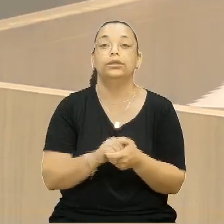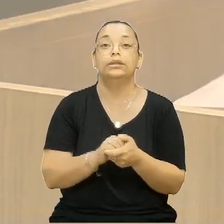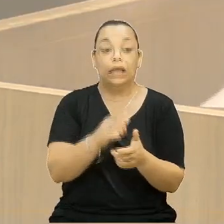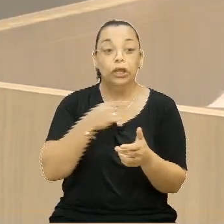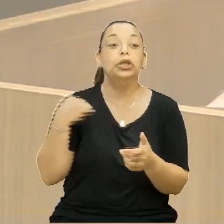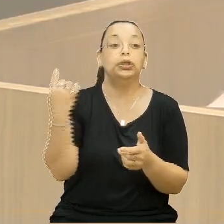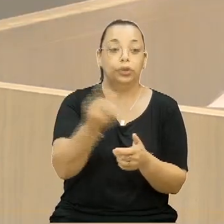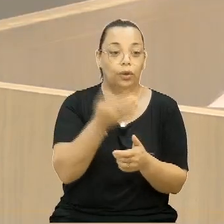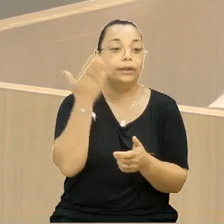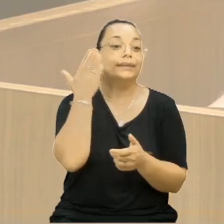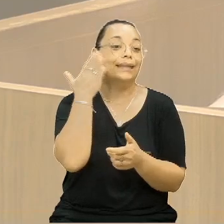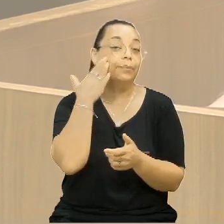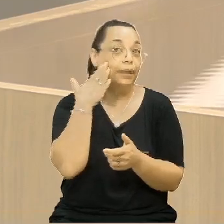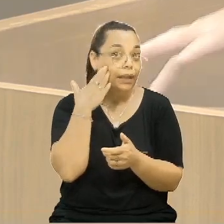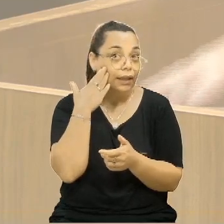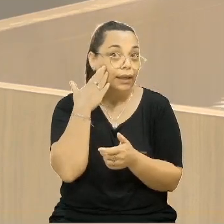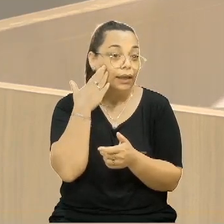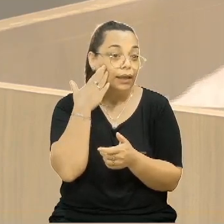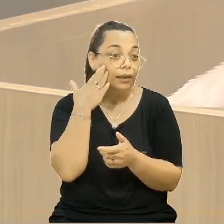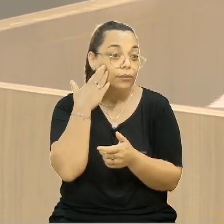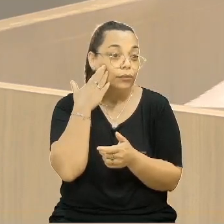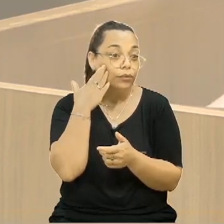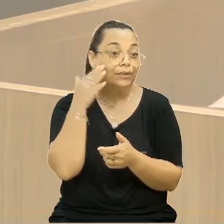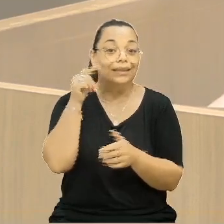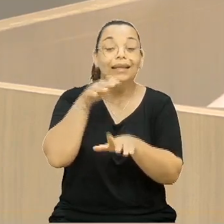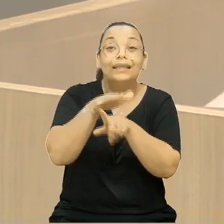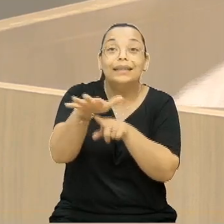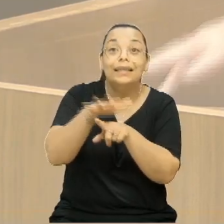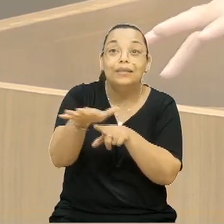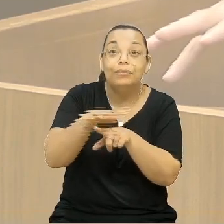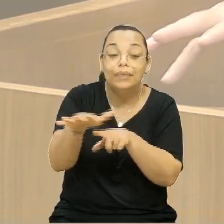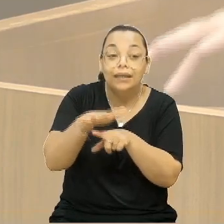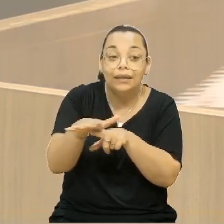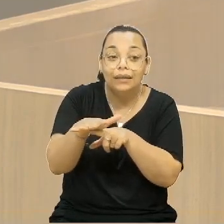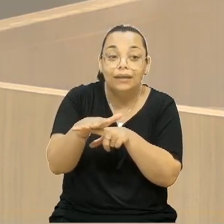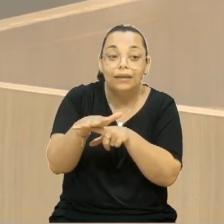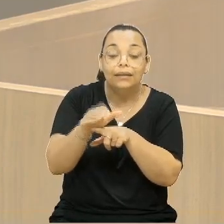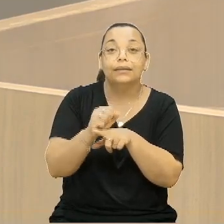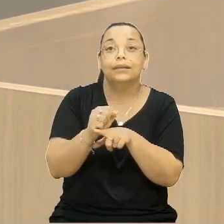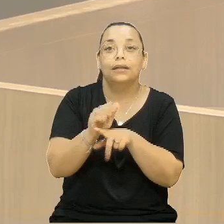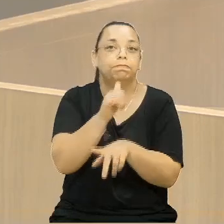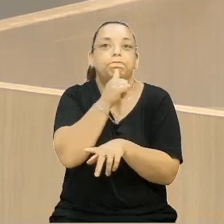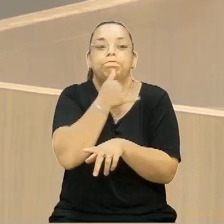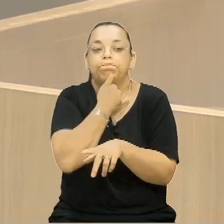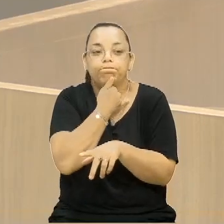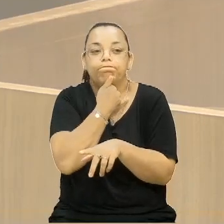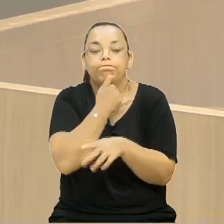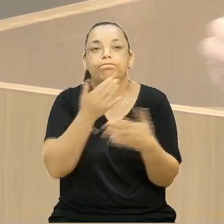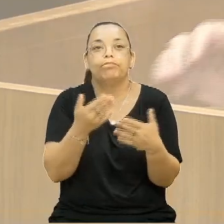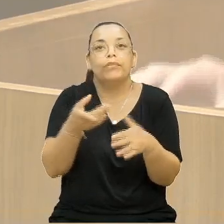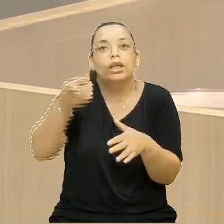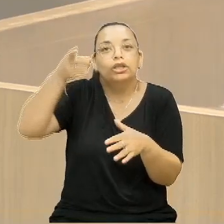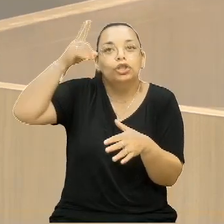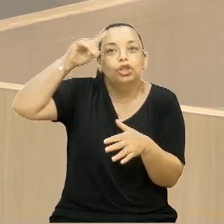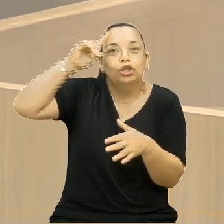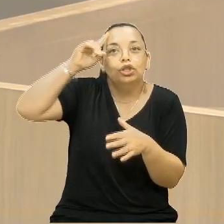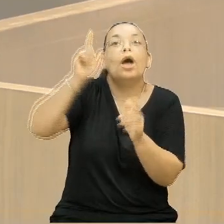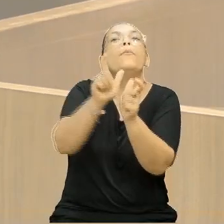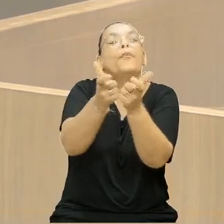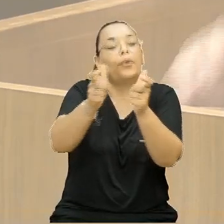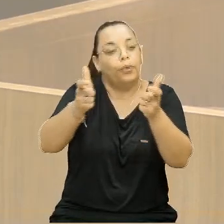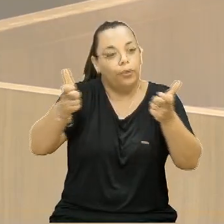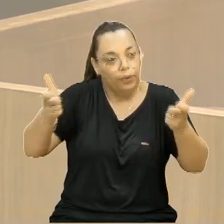nós sabemos que esta demanda, ela infelizmente a cada dia ela vem